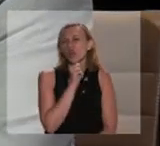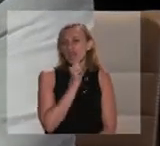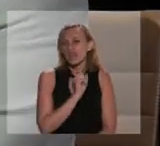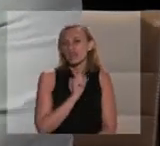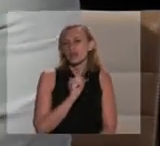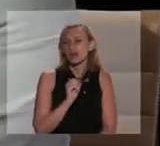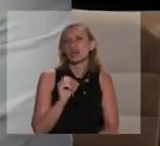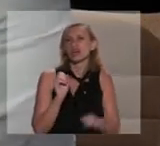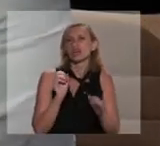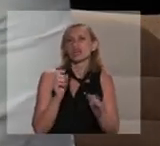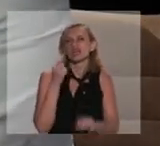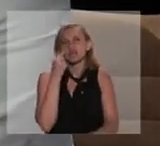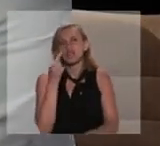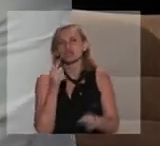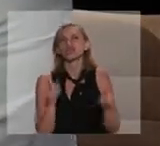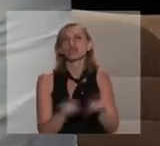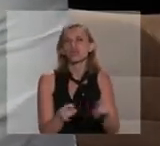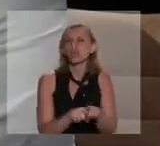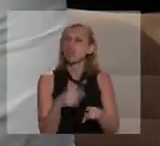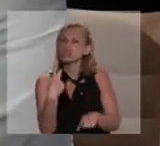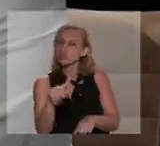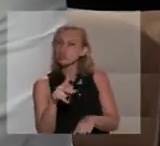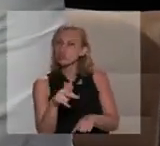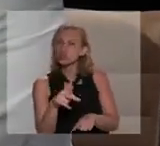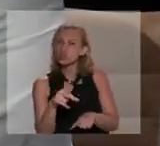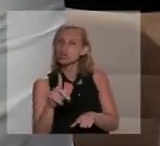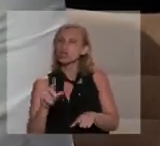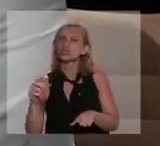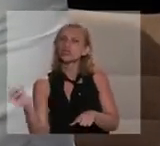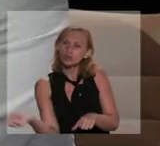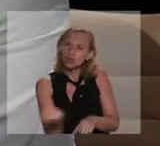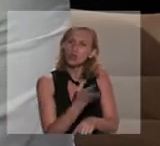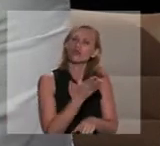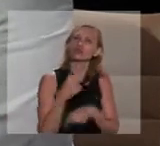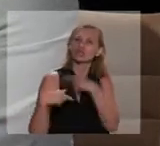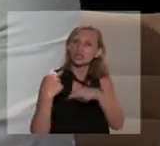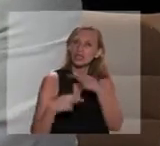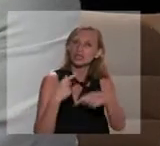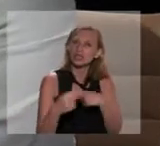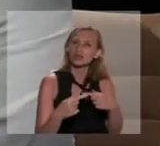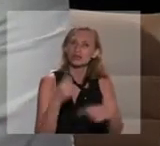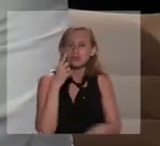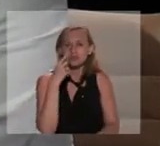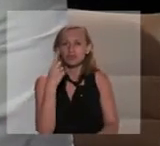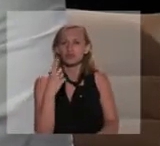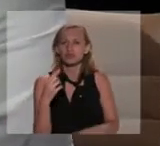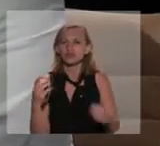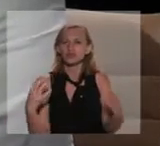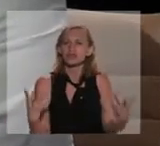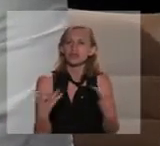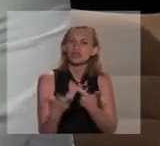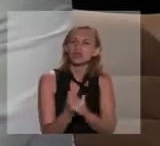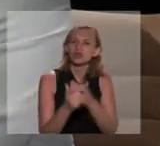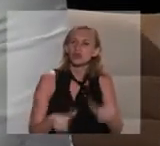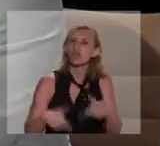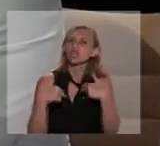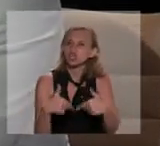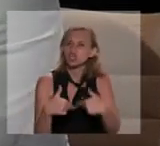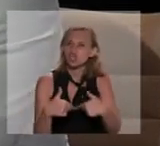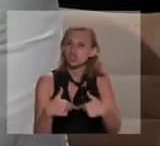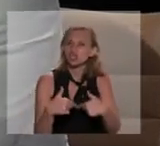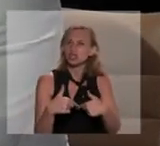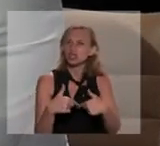eu vejo a tua geração e as gerações mais novas se posicionando de uma maneira brilhante, né,